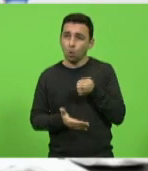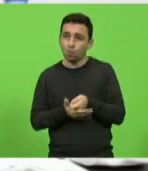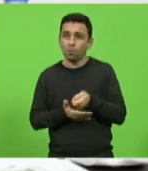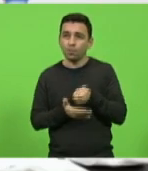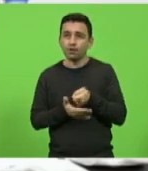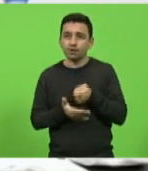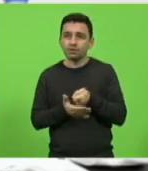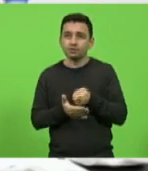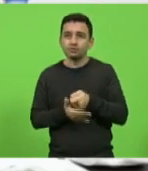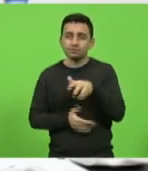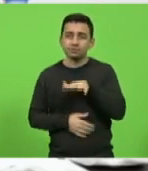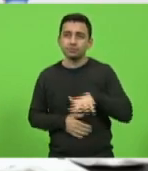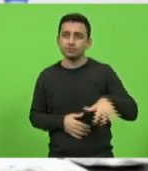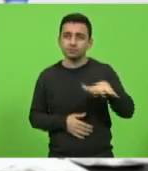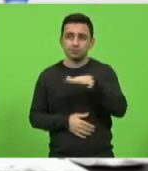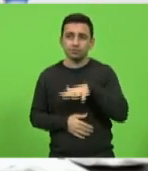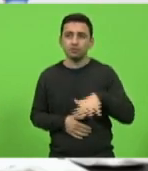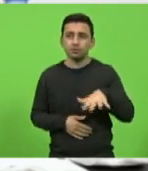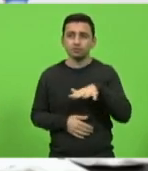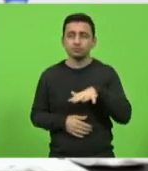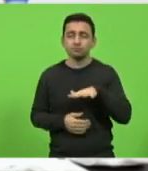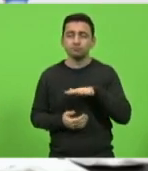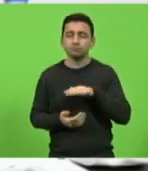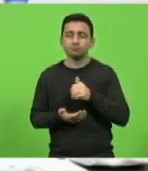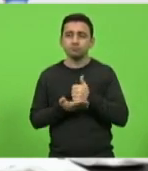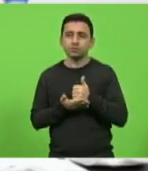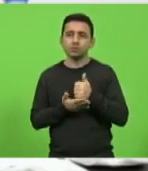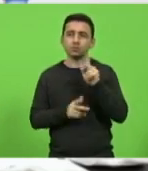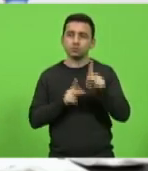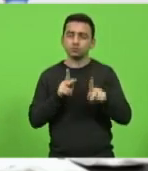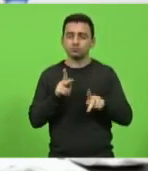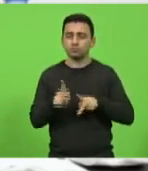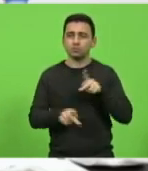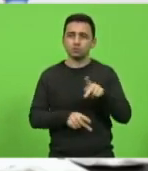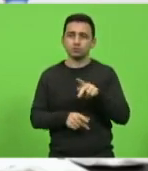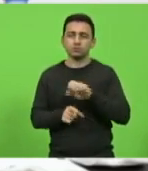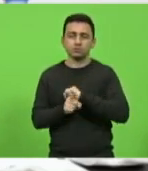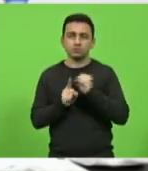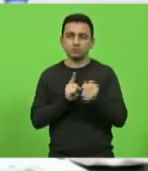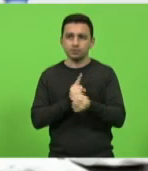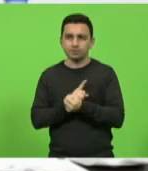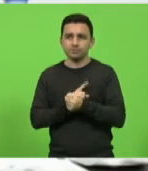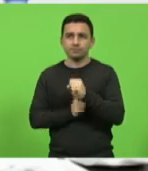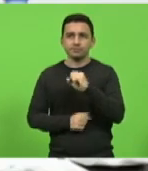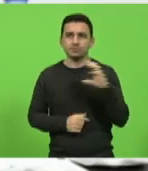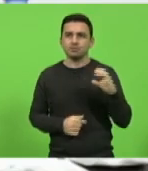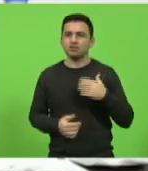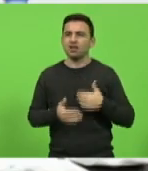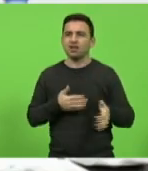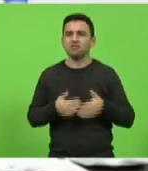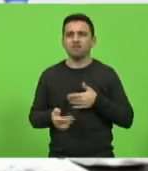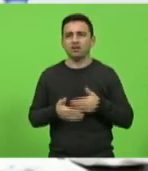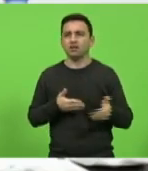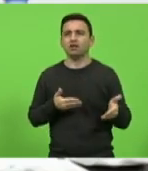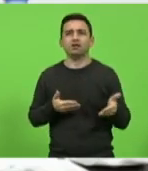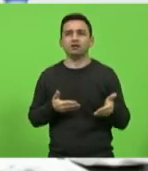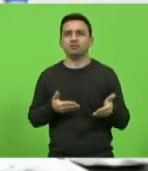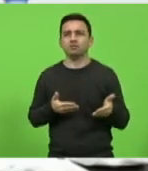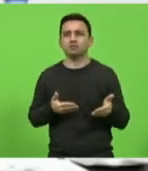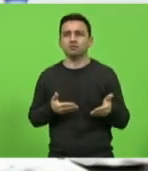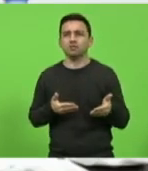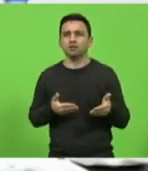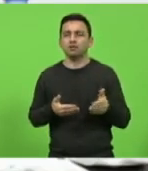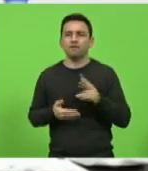todos para com a sociedade Catarinense é o que importa onde quer que nós temos